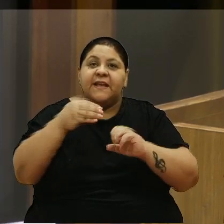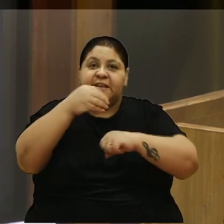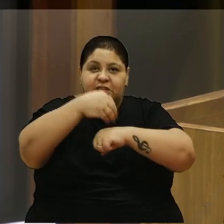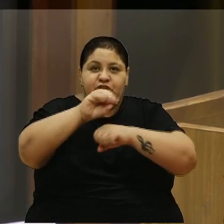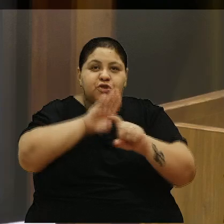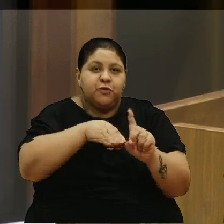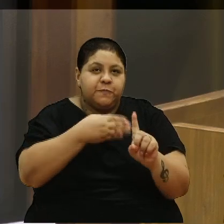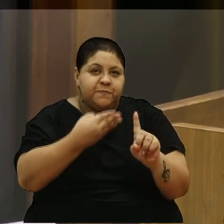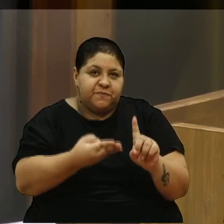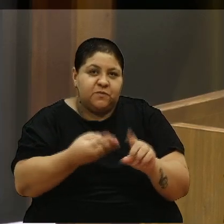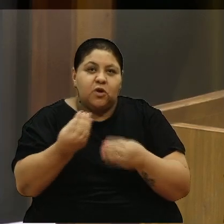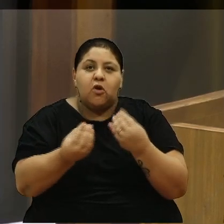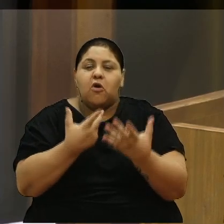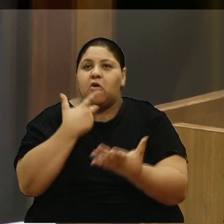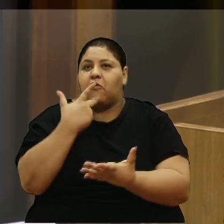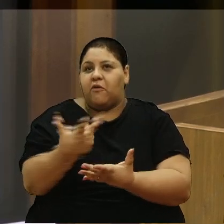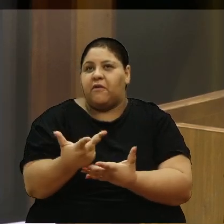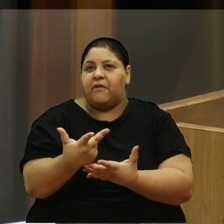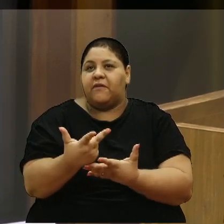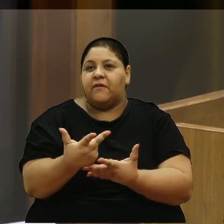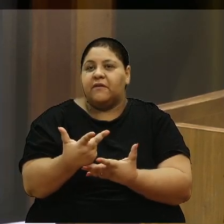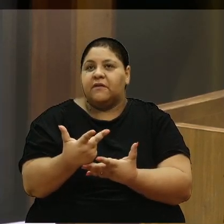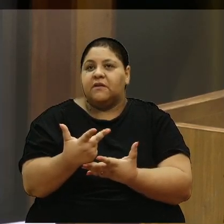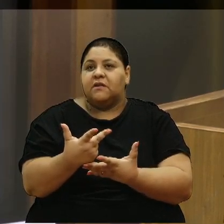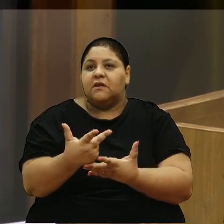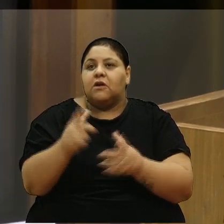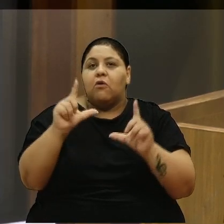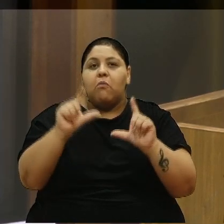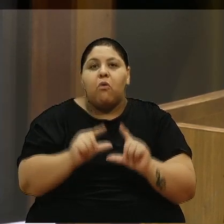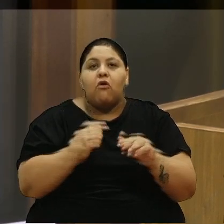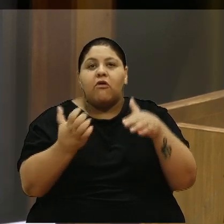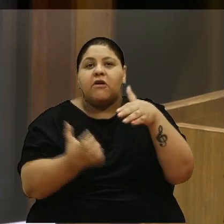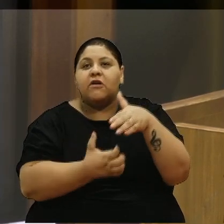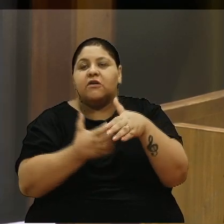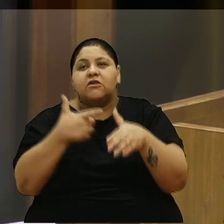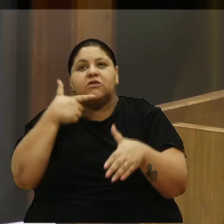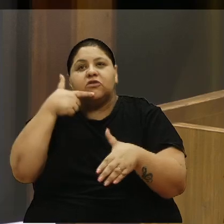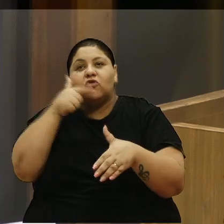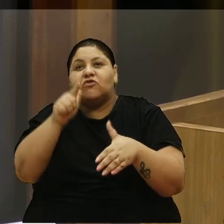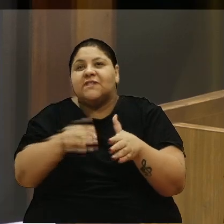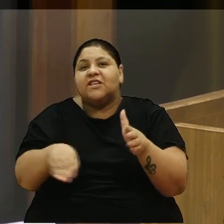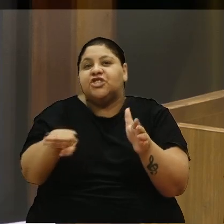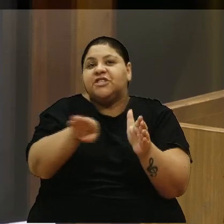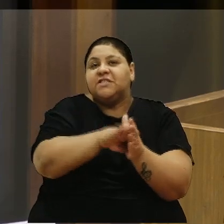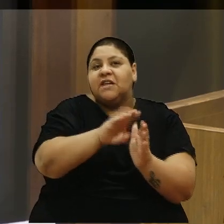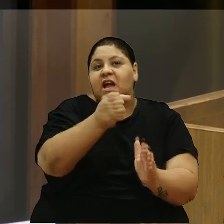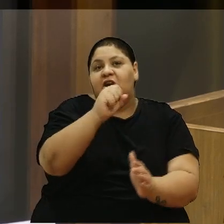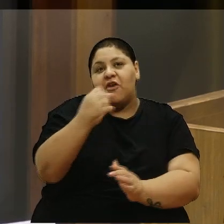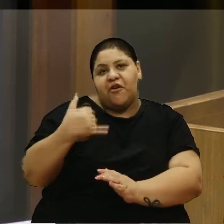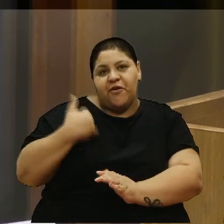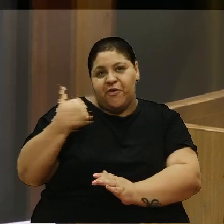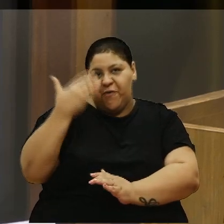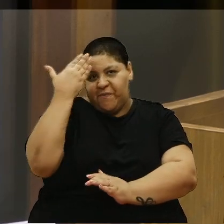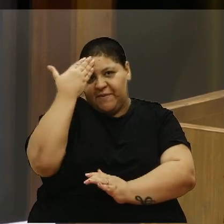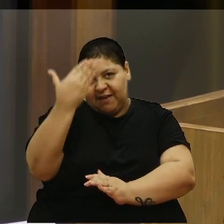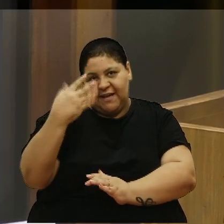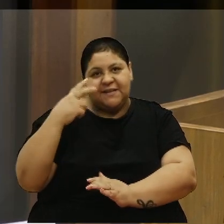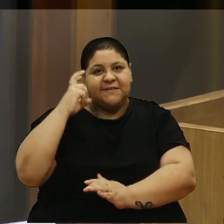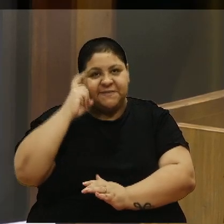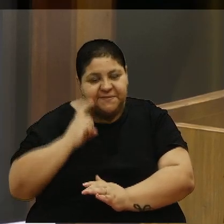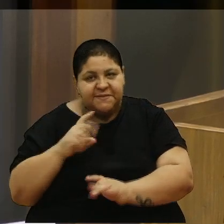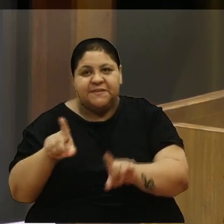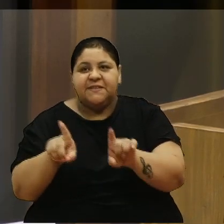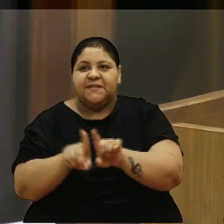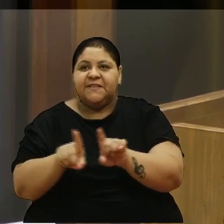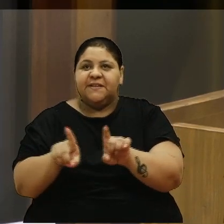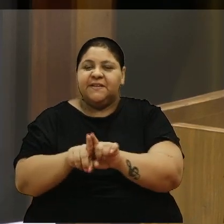homenagem. Como a gente falou, são raras as empresas que chegam a 80 anos. Então, obrigado, Daniel. Também direciono os